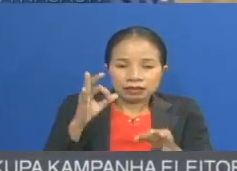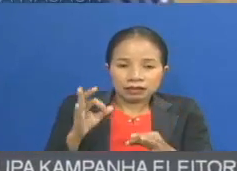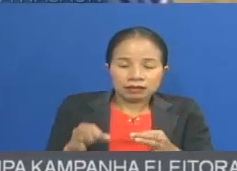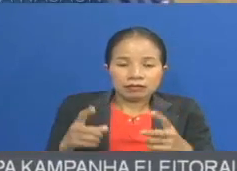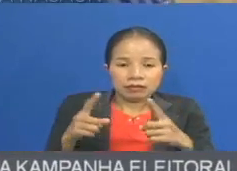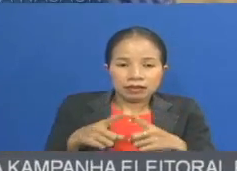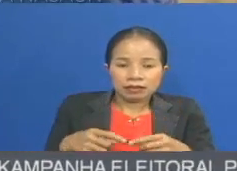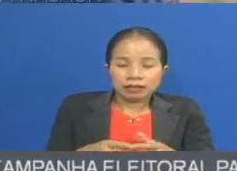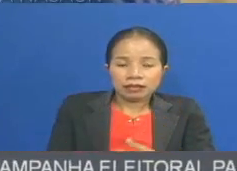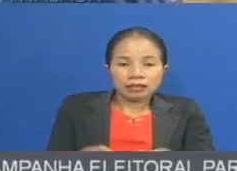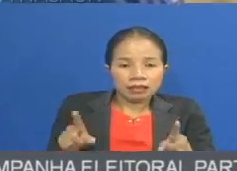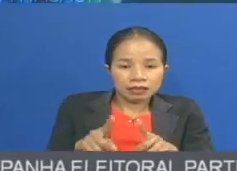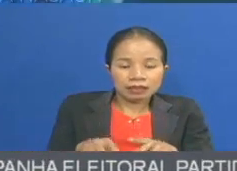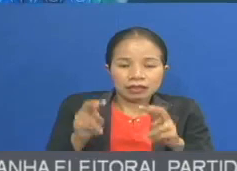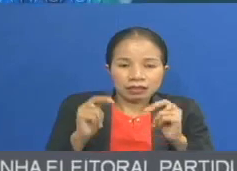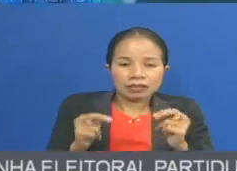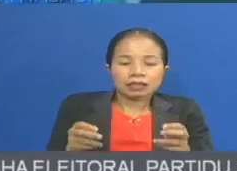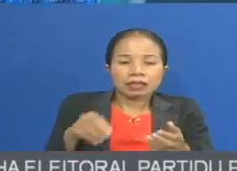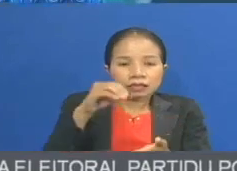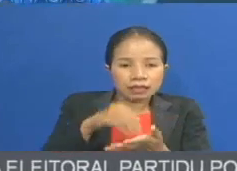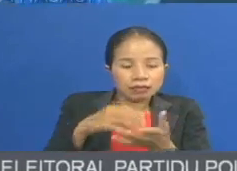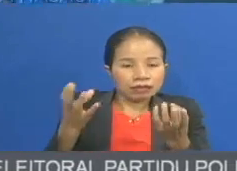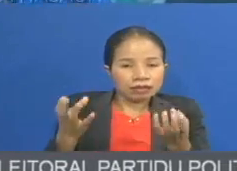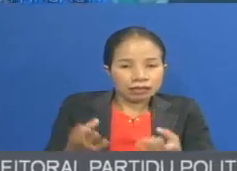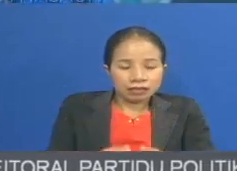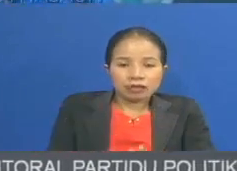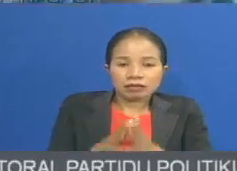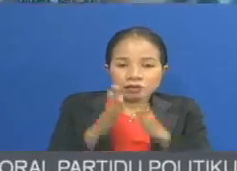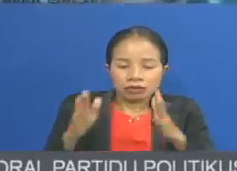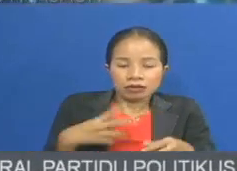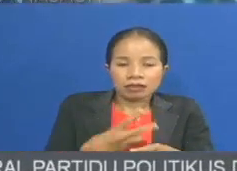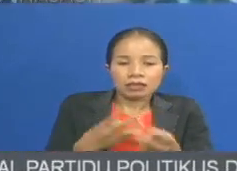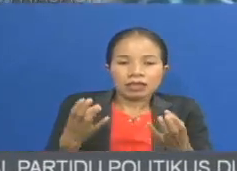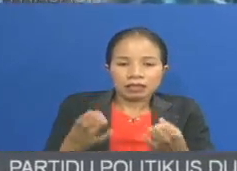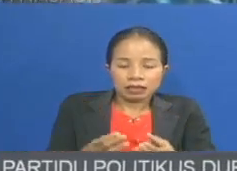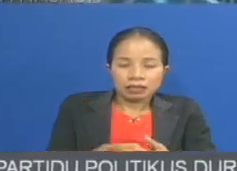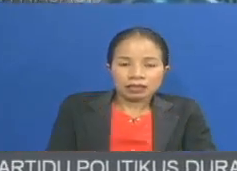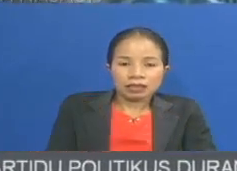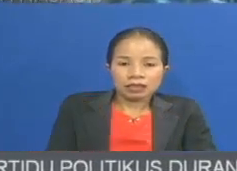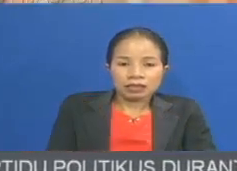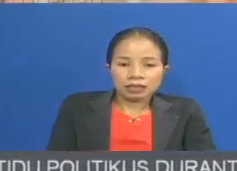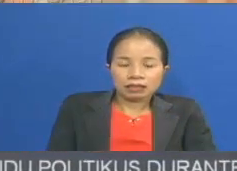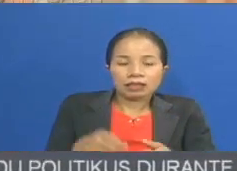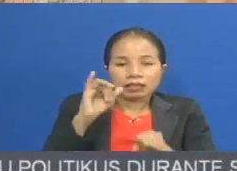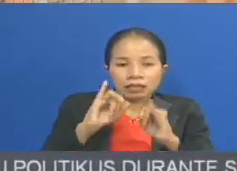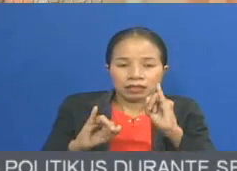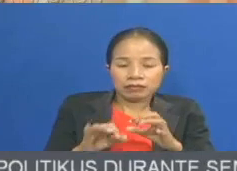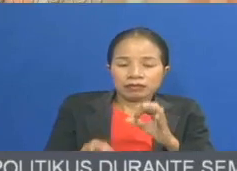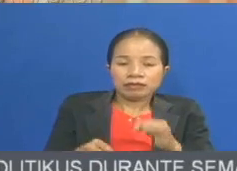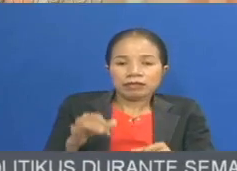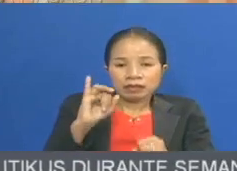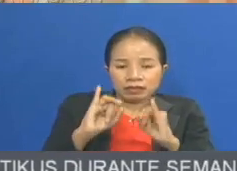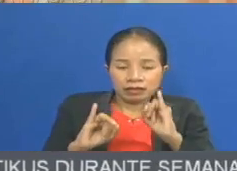estar macaré, e tem que estar o interesse comum, né? As leis e interesse e tem indivíduo, e tem indivíduo, né? Porque tem indivíduo da Roma